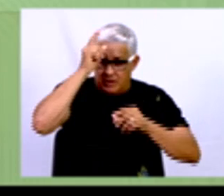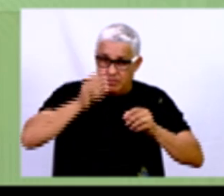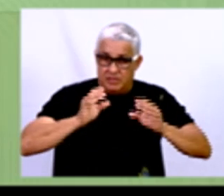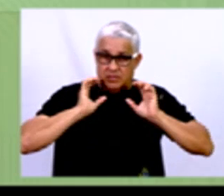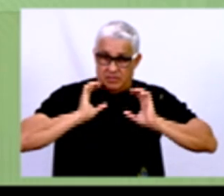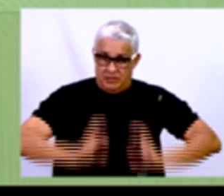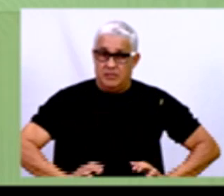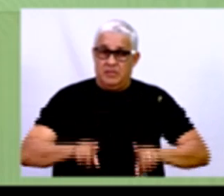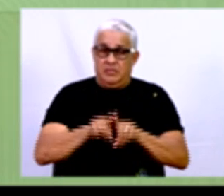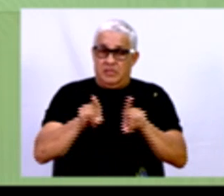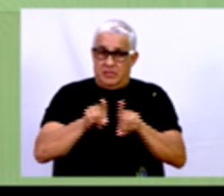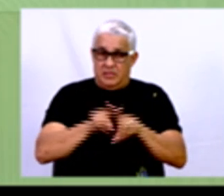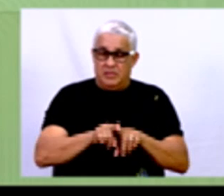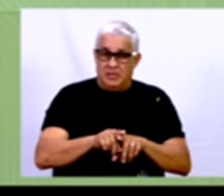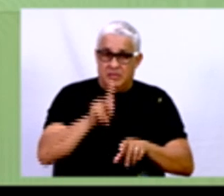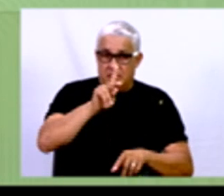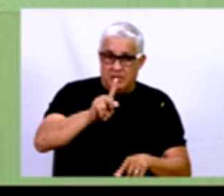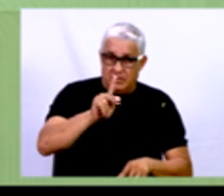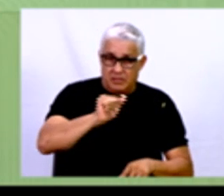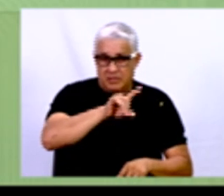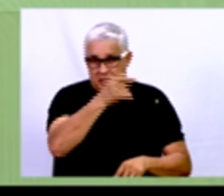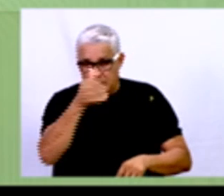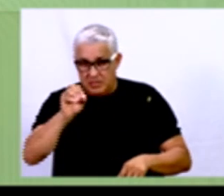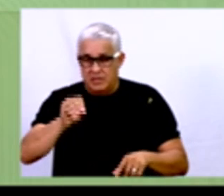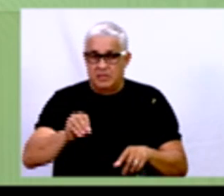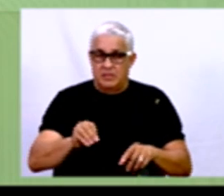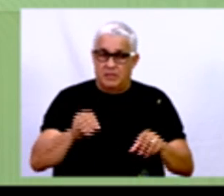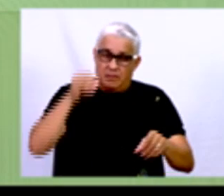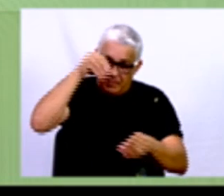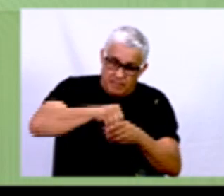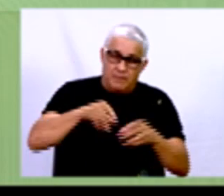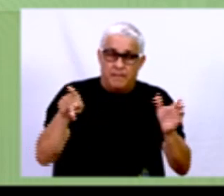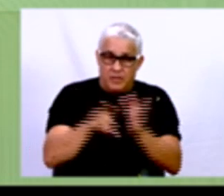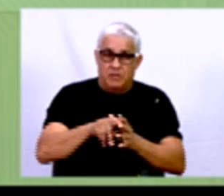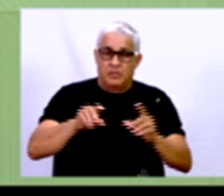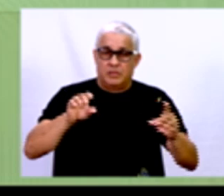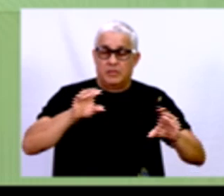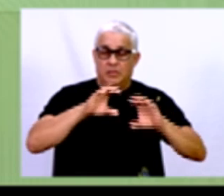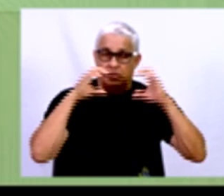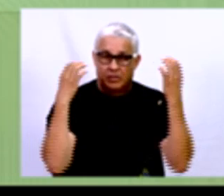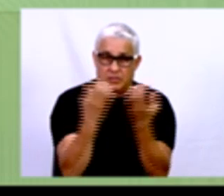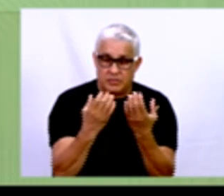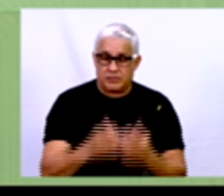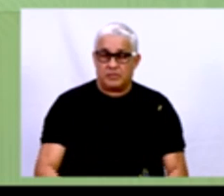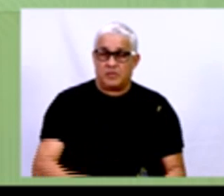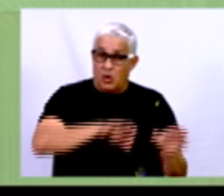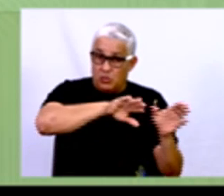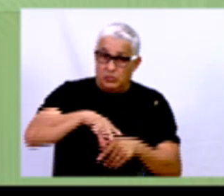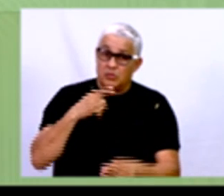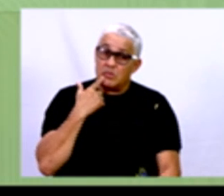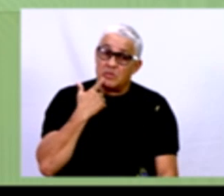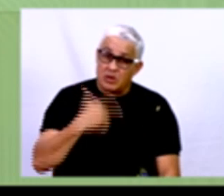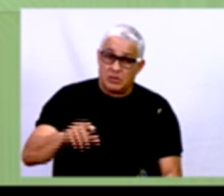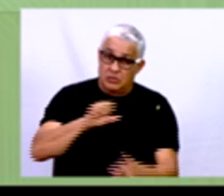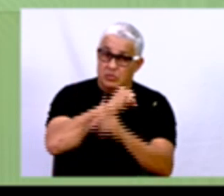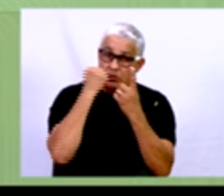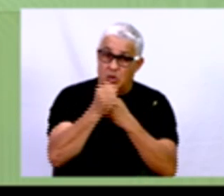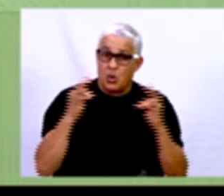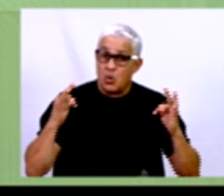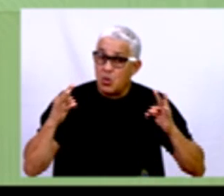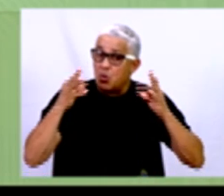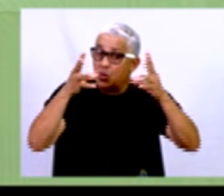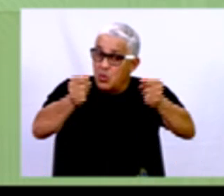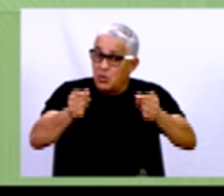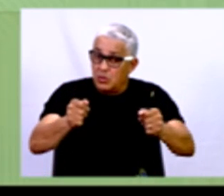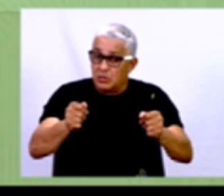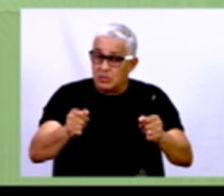padrões seguidos por uma comunidade. Isso, e como nós já dissemos anteriormente, a língua ela é social, ela pertence a todos. Então,